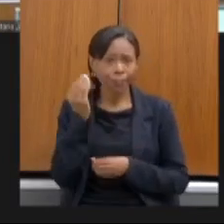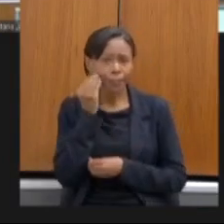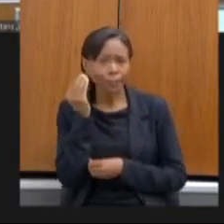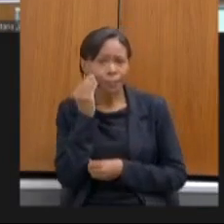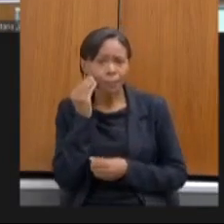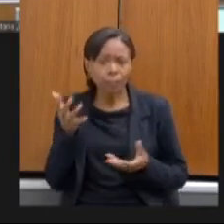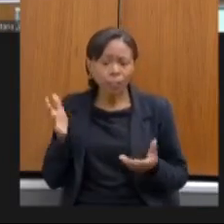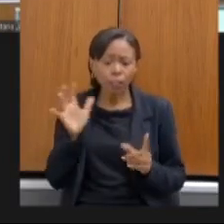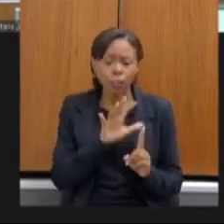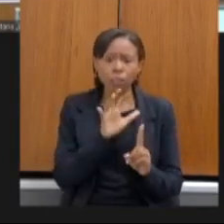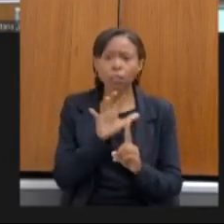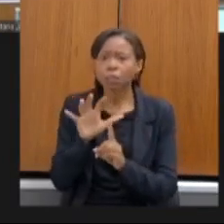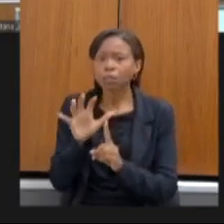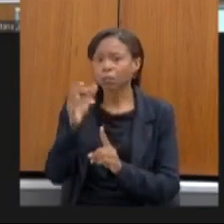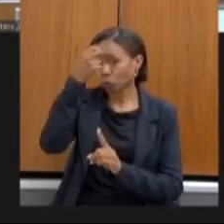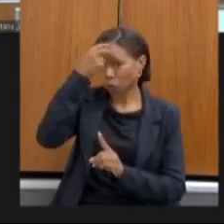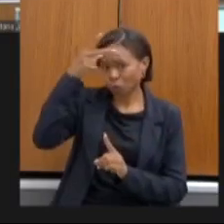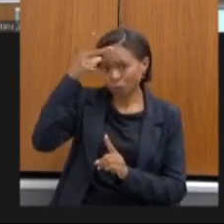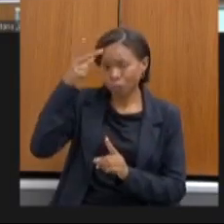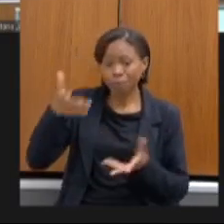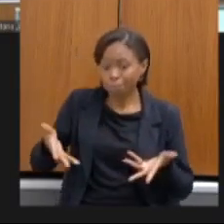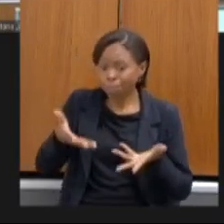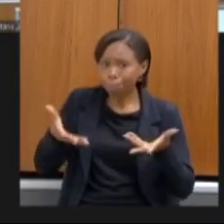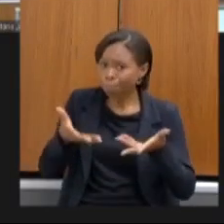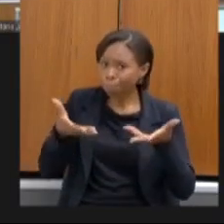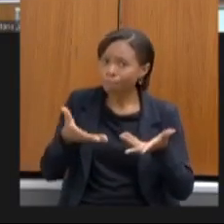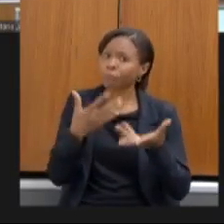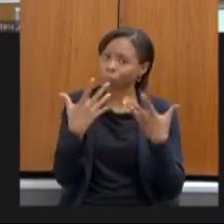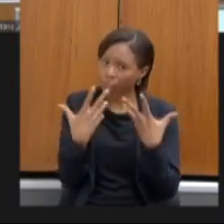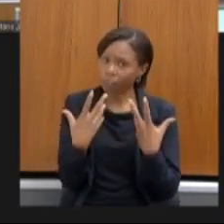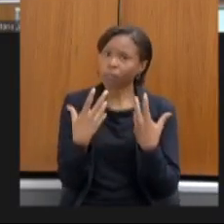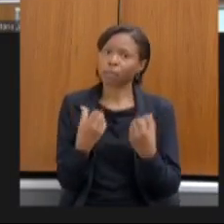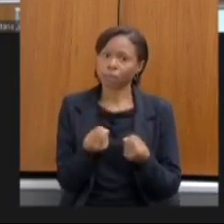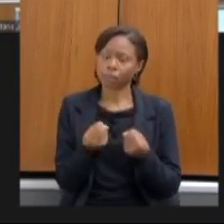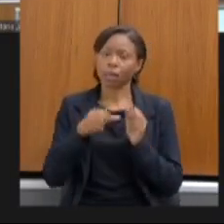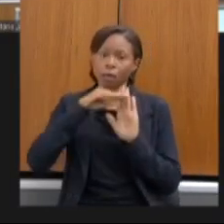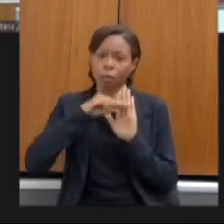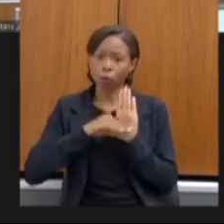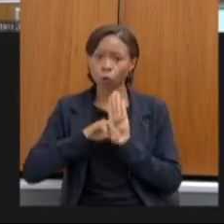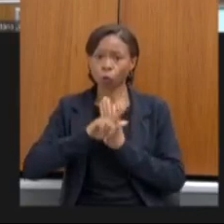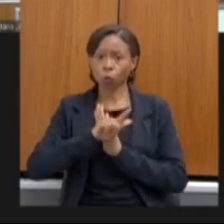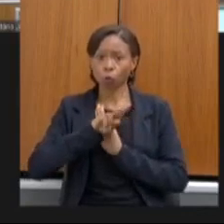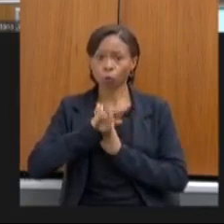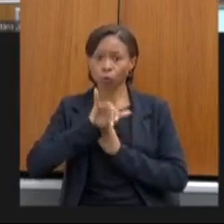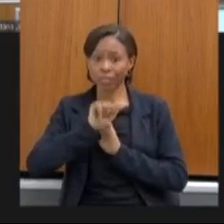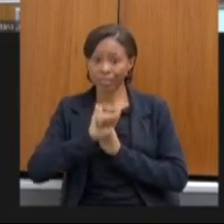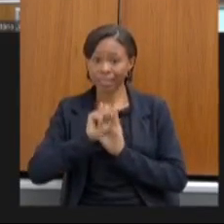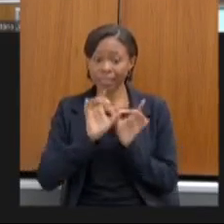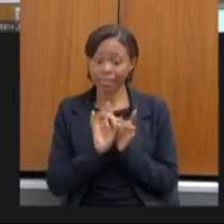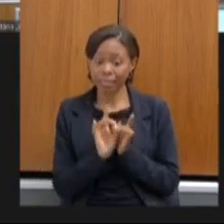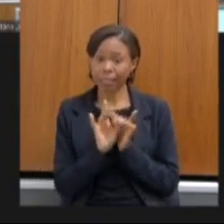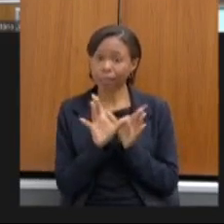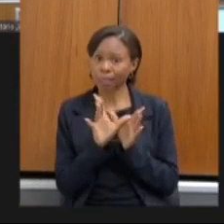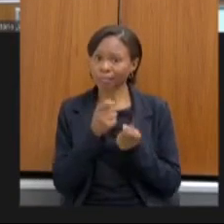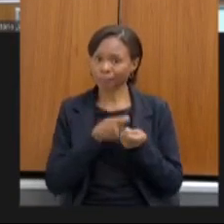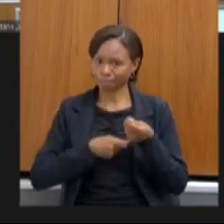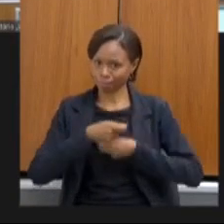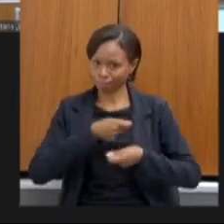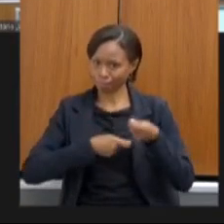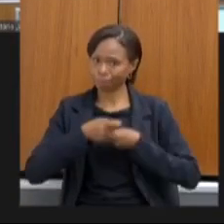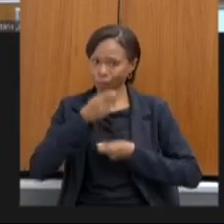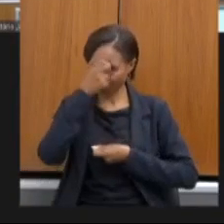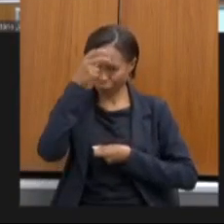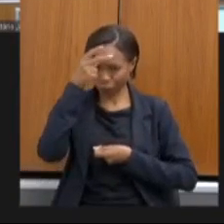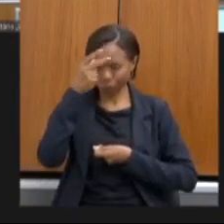os novos prefeitos a considerarem o nosso Via Municipal da Liberdade econômica e também